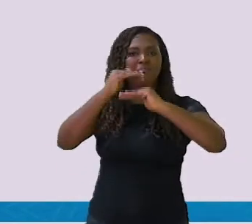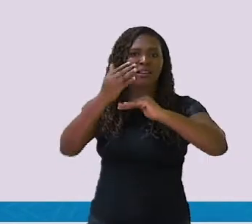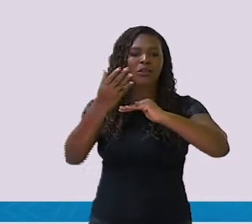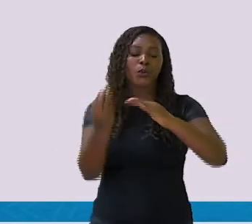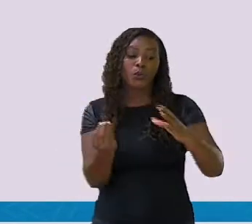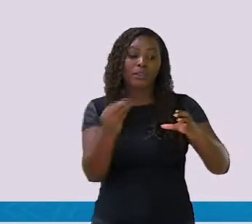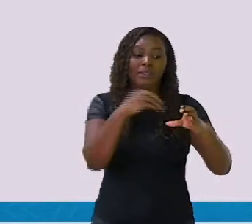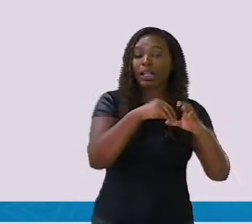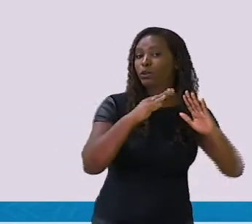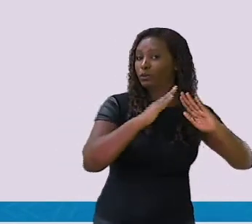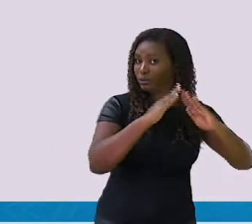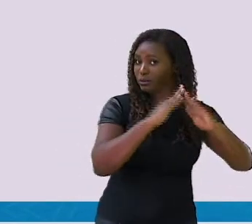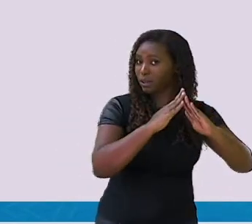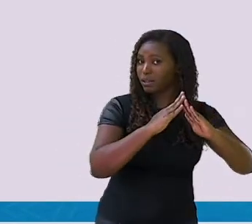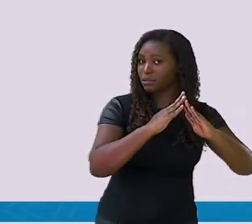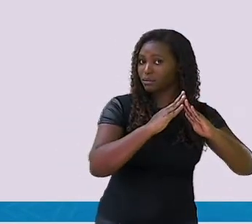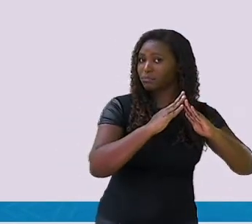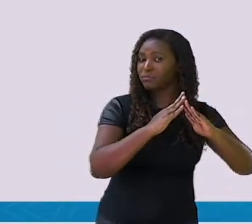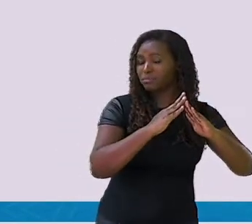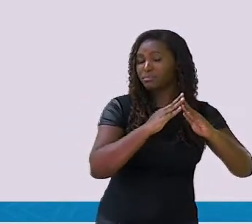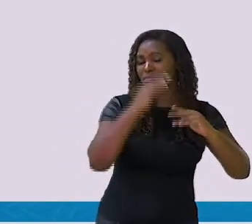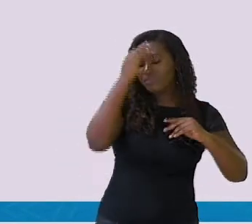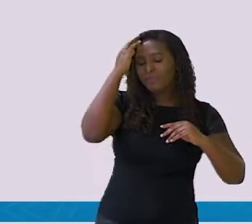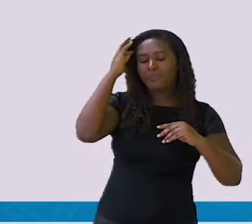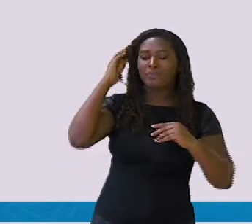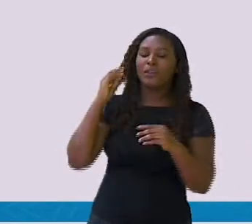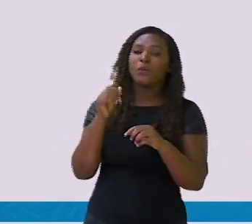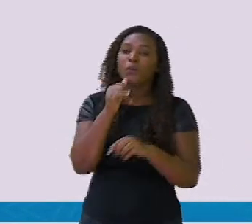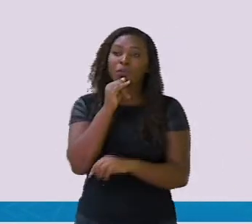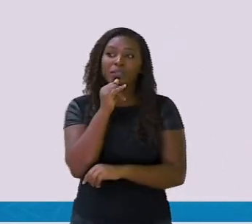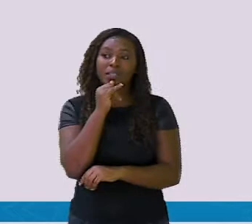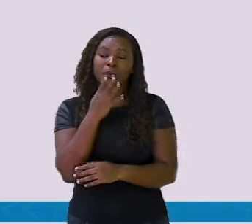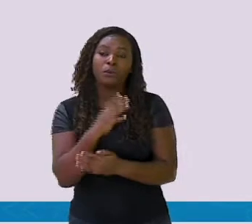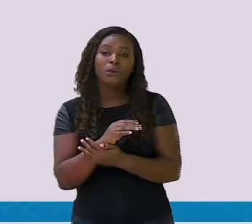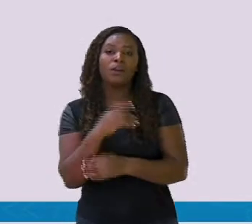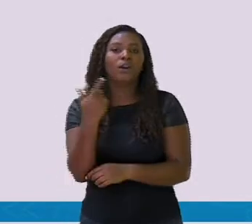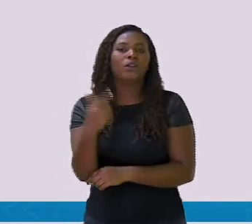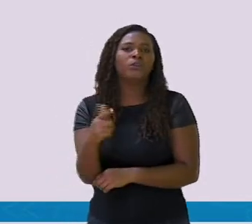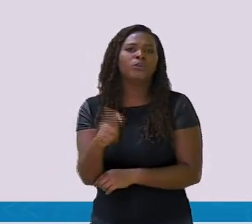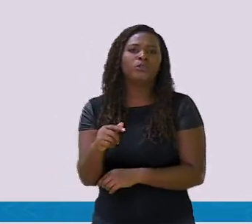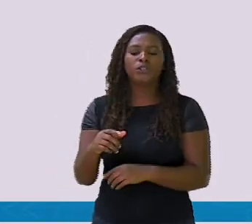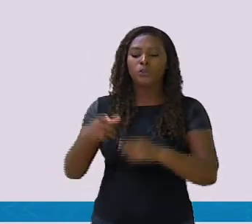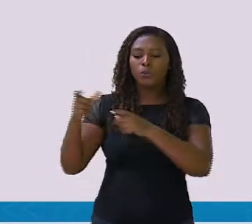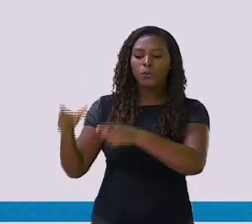exemplo, não se tinha um lugar onde ensinava